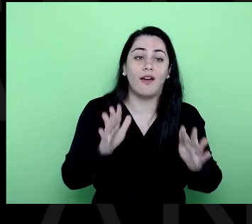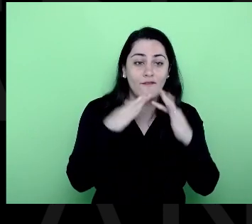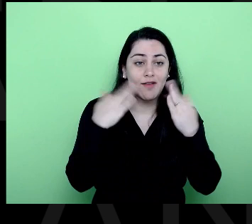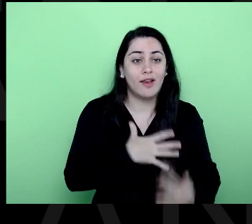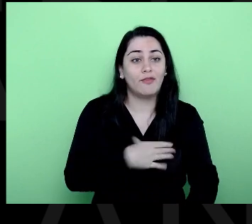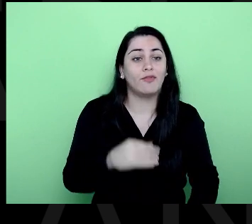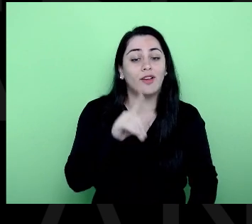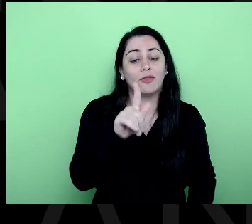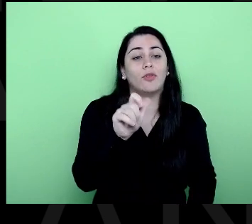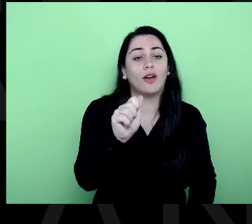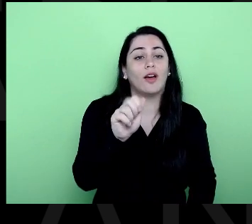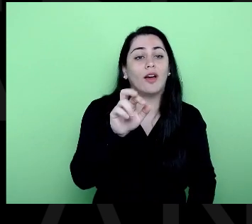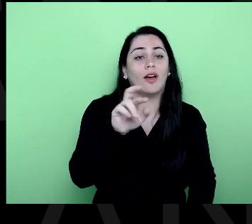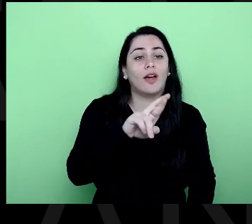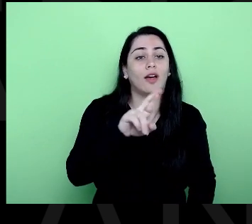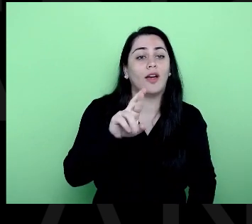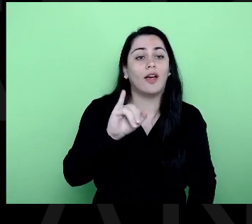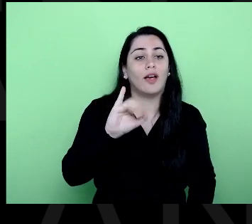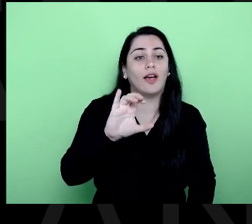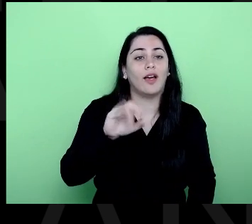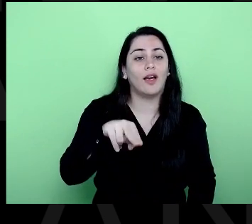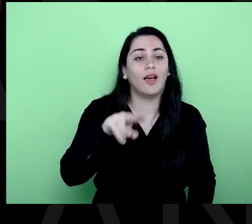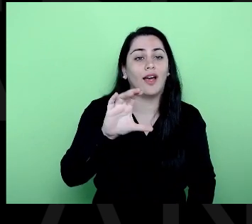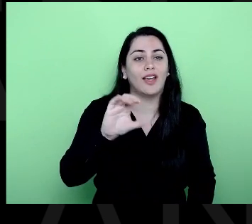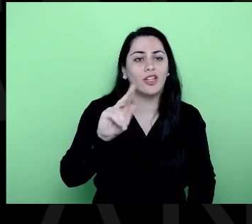não tinham lido o livro, e moveram um processo contra.